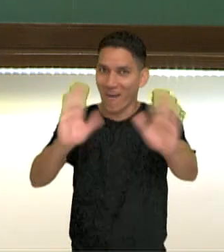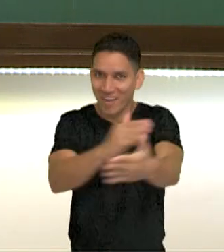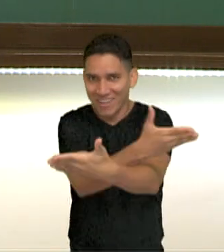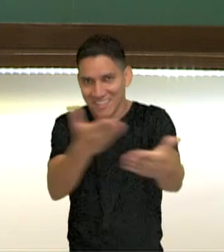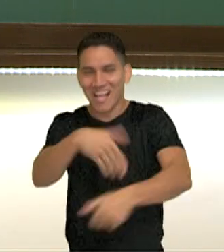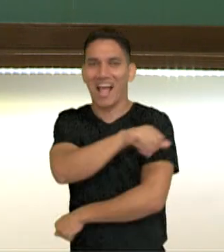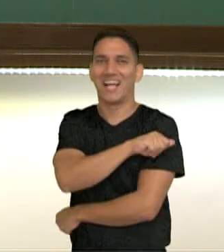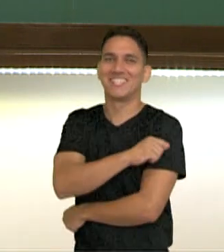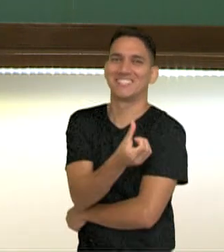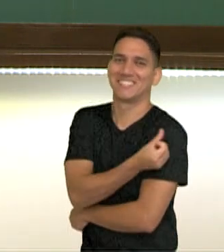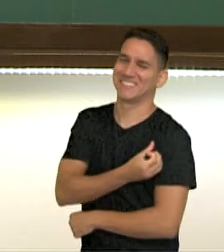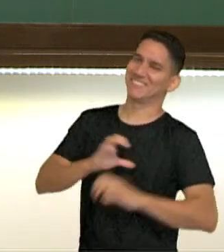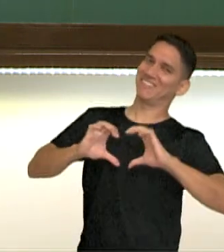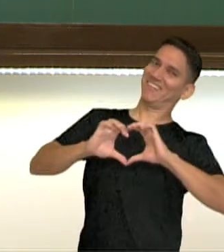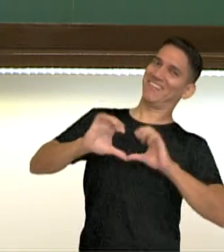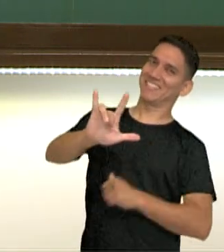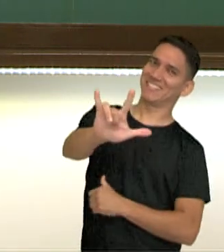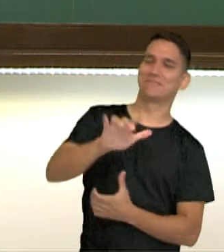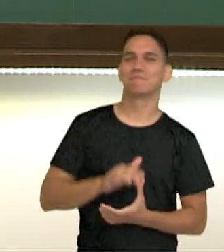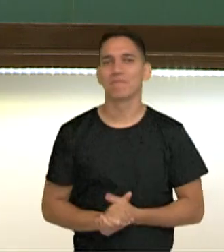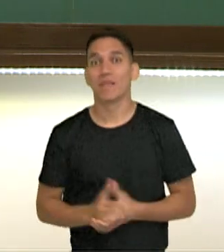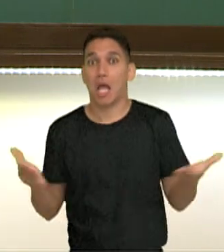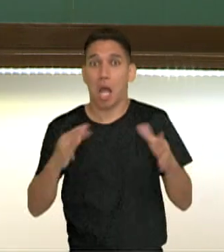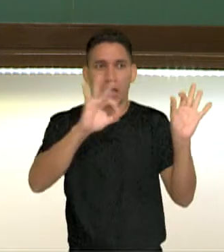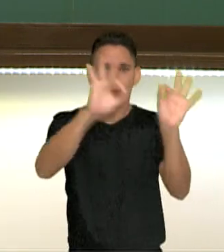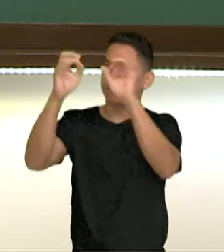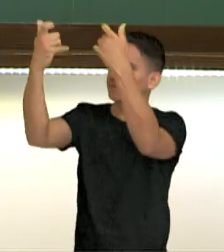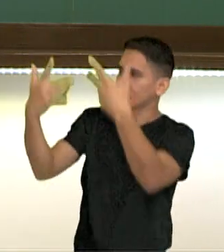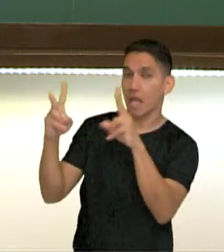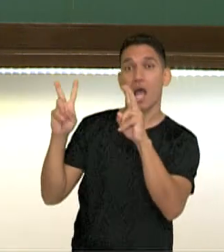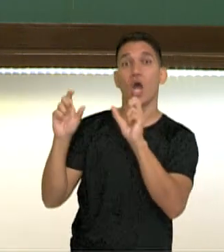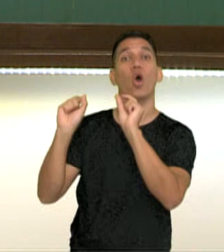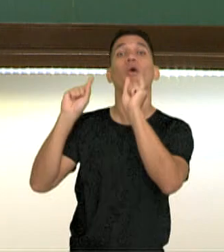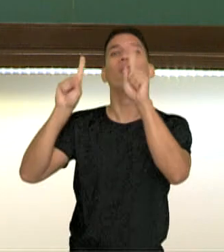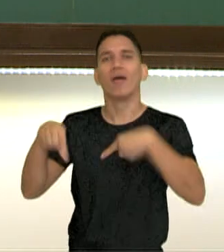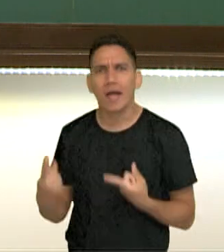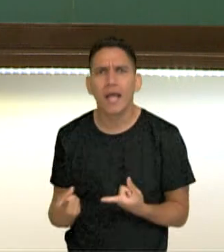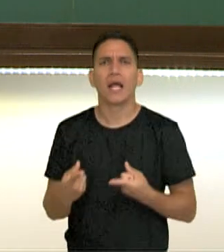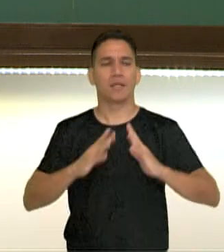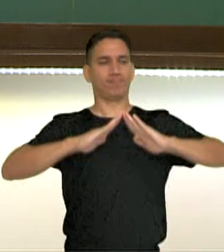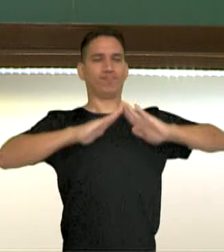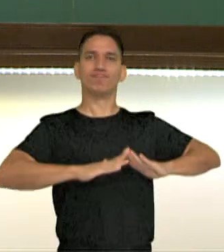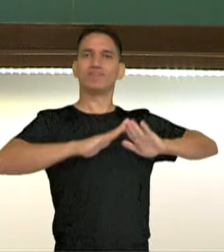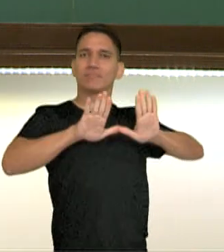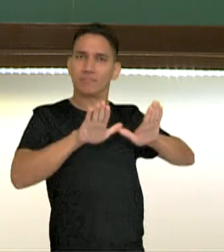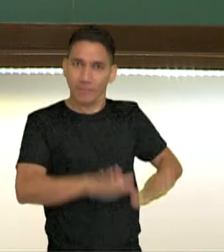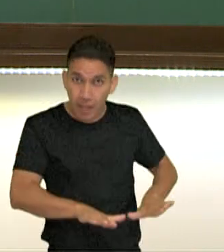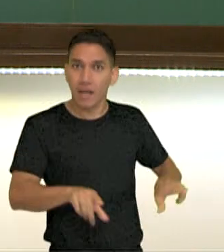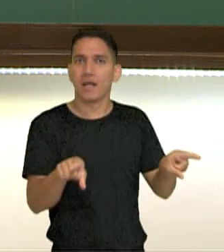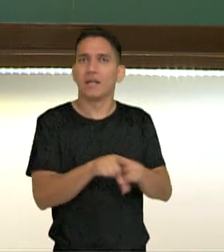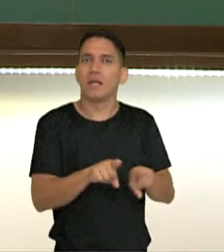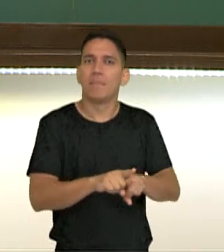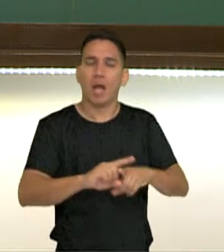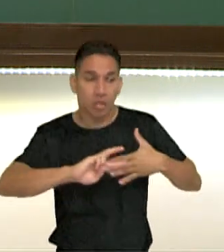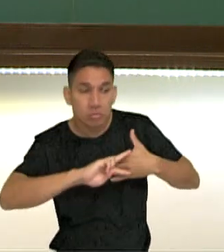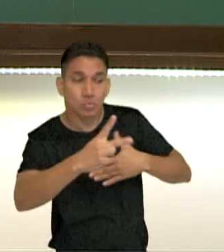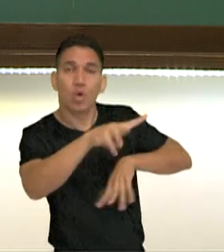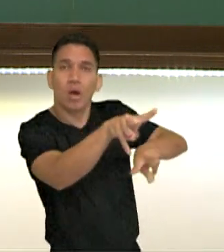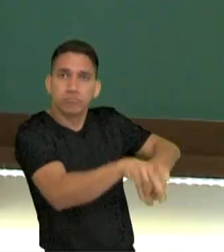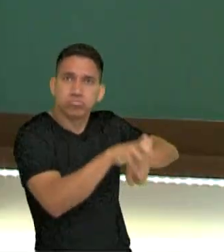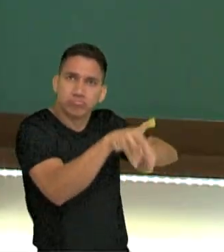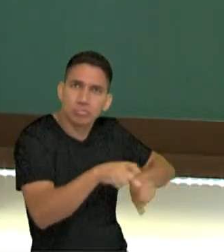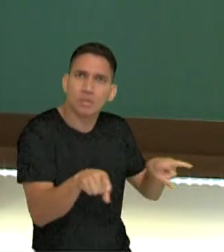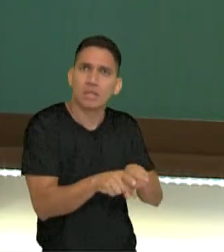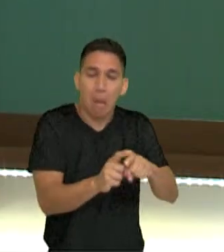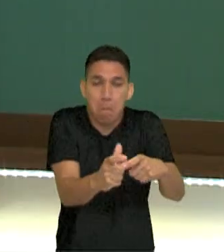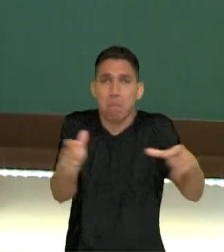Olá, estudantes do sexto ano! Neste vídeo vamos falar sobre sedentarização, impactos da agricultura,